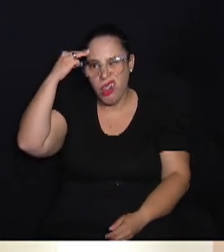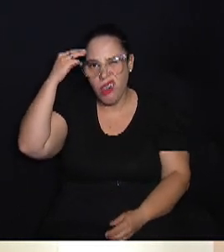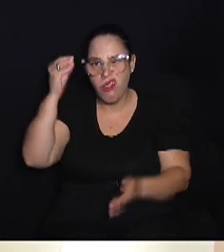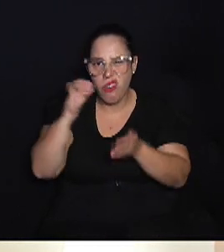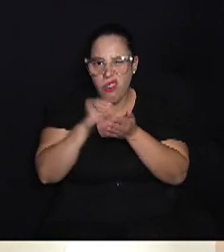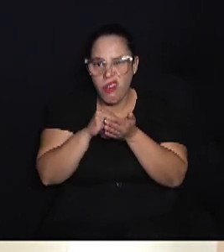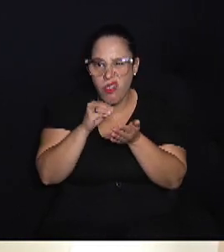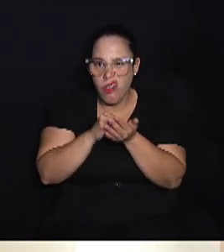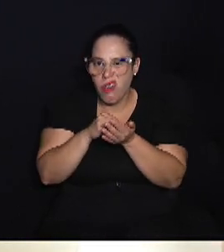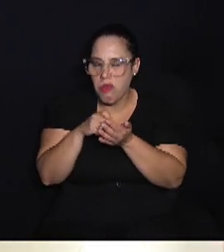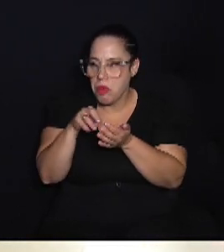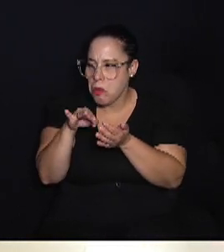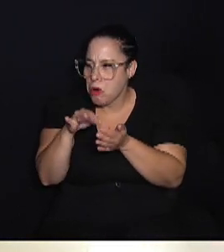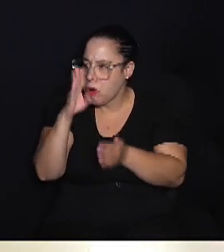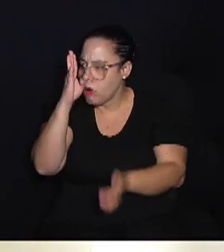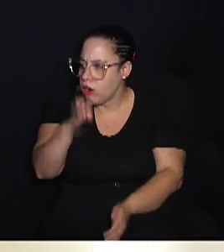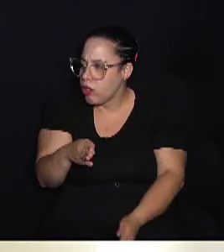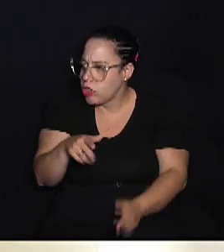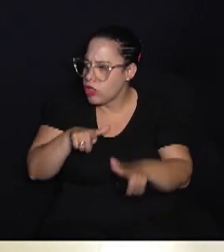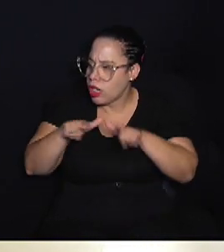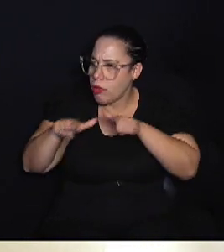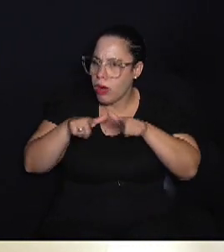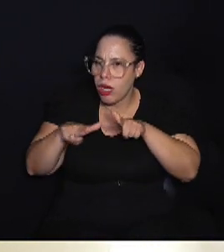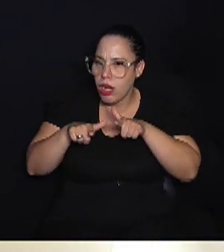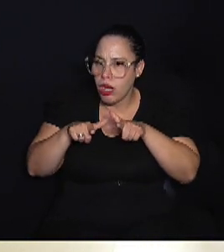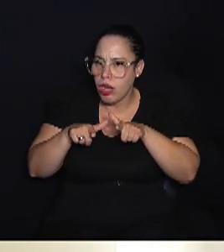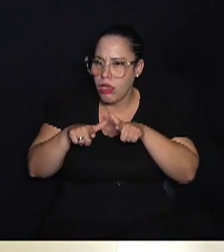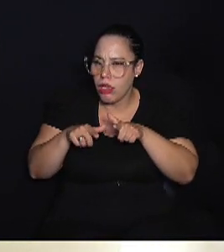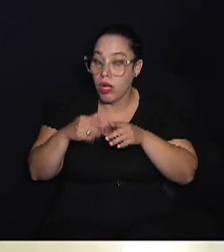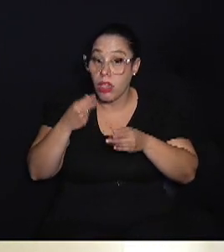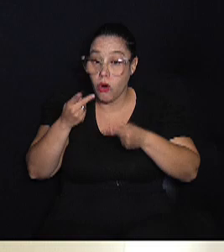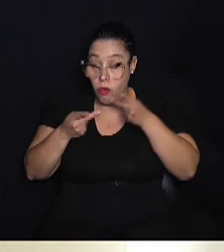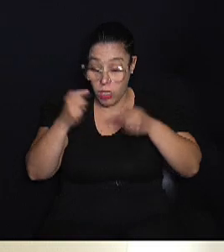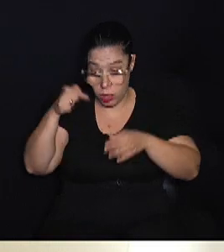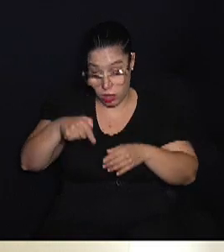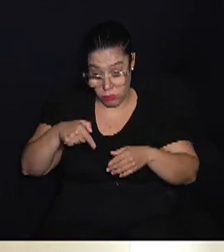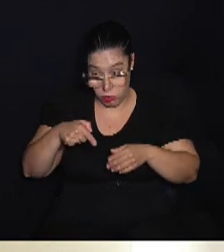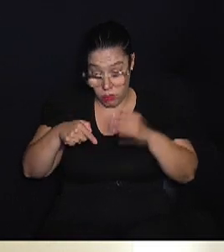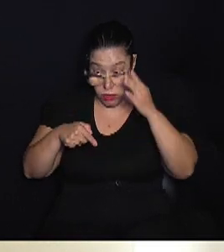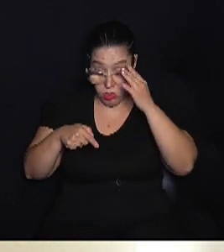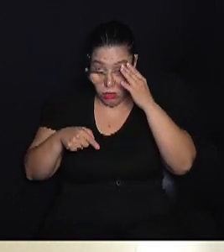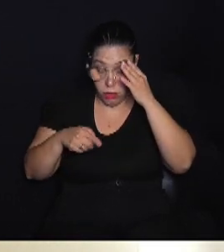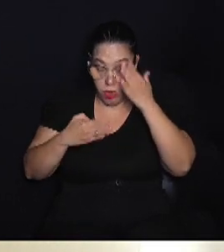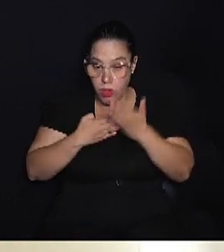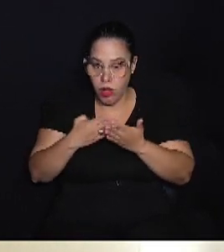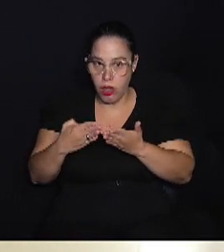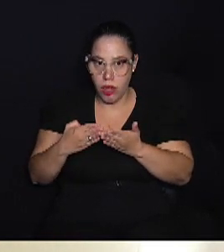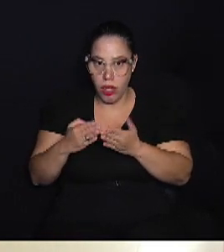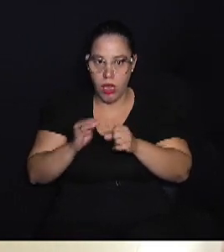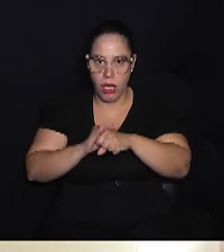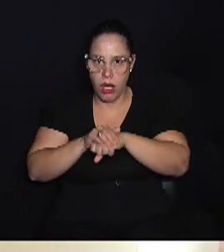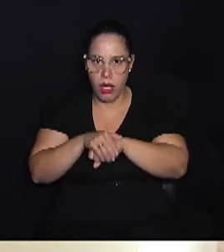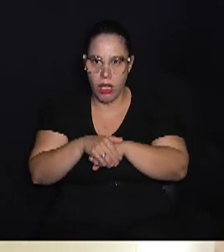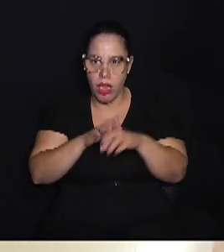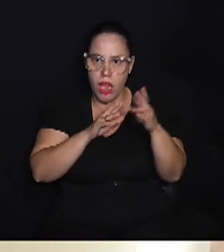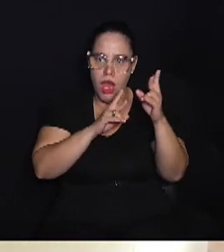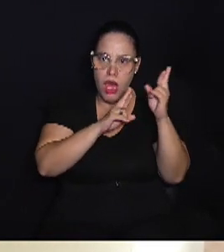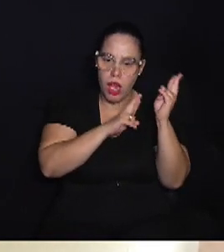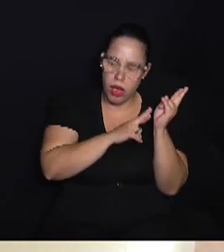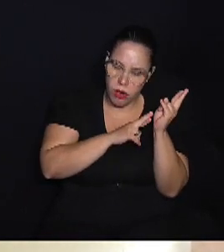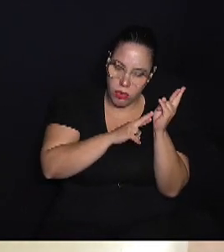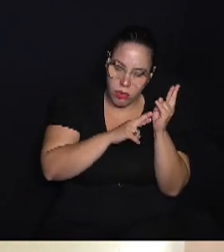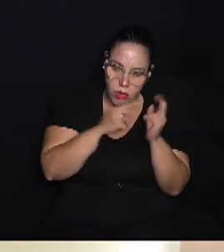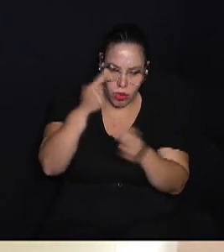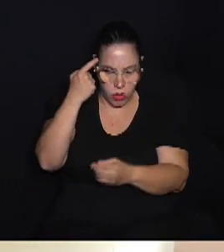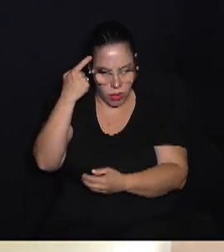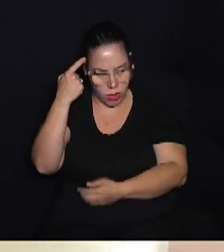memória imediata, memória de trabalho. Essa que a gente está conversando agora é a memória que nós vamos, à noite, quando a gente dormir, sedimentar no